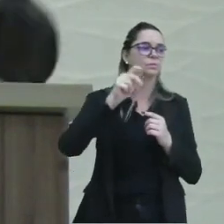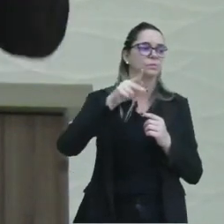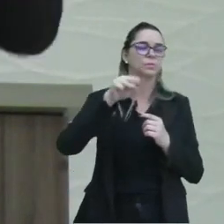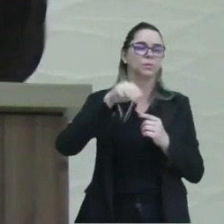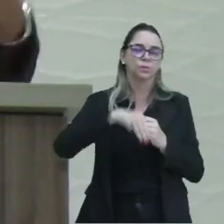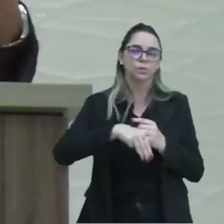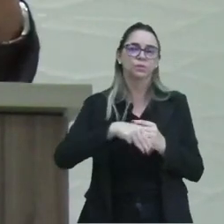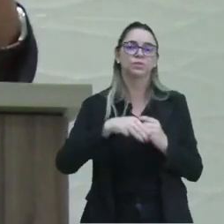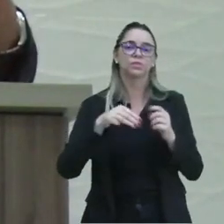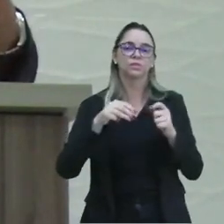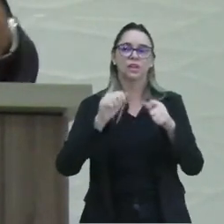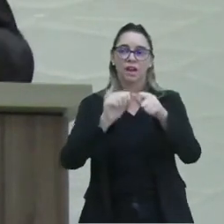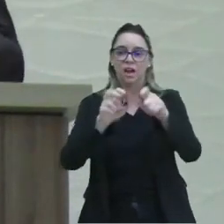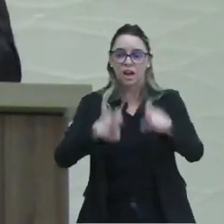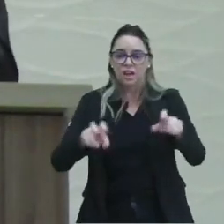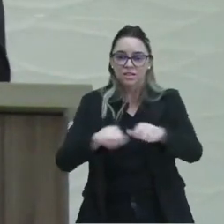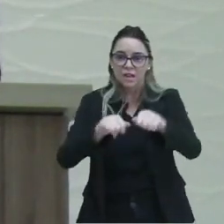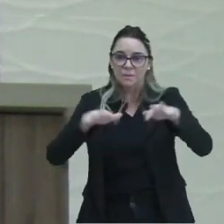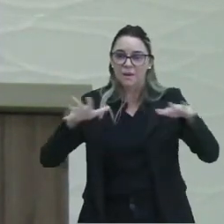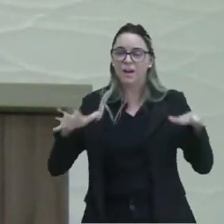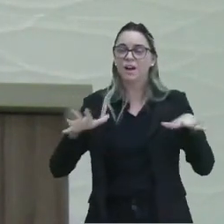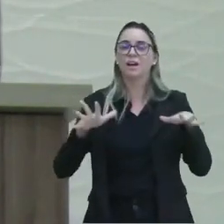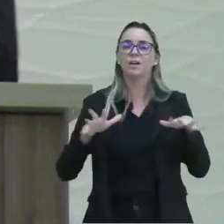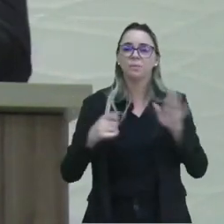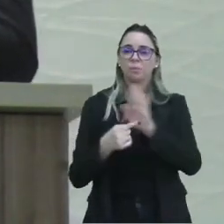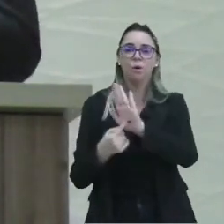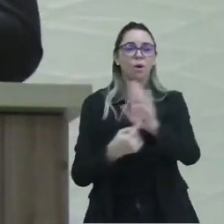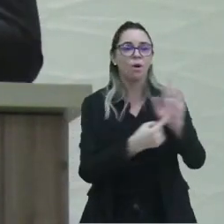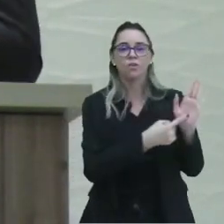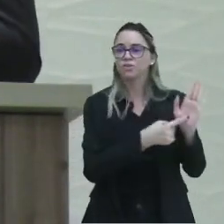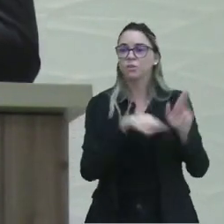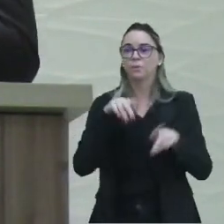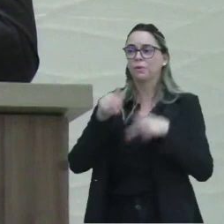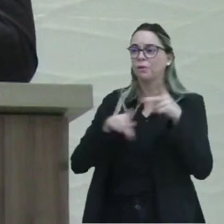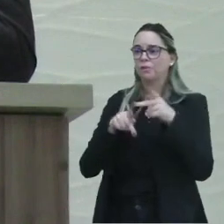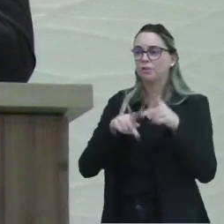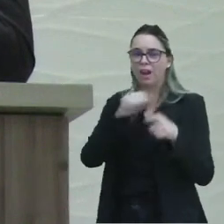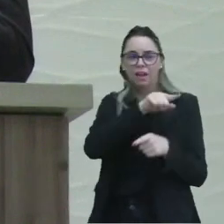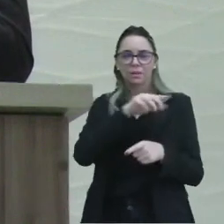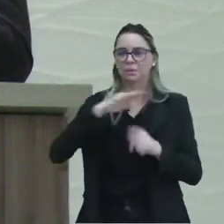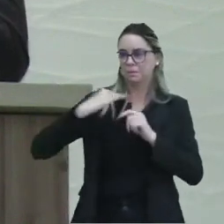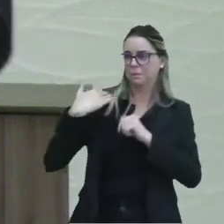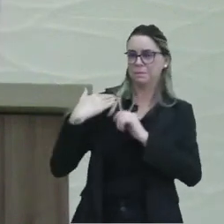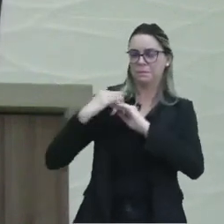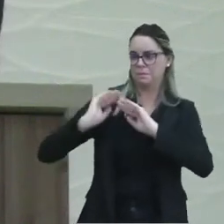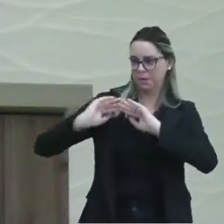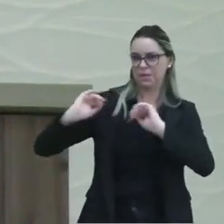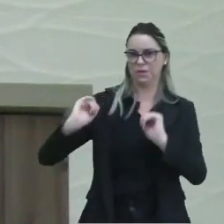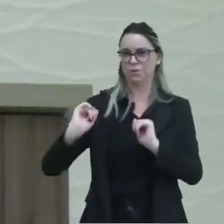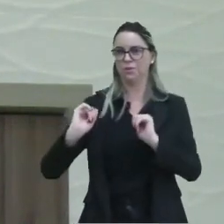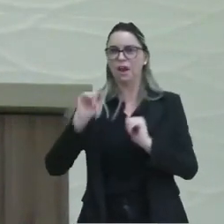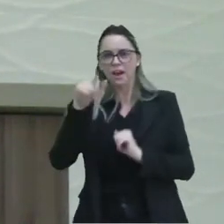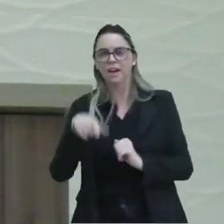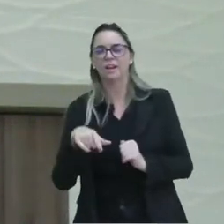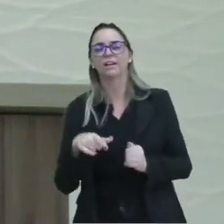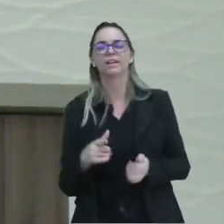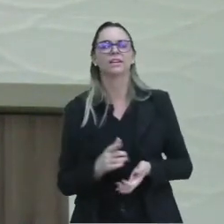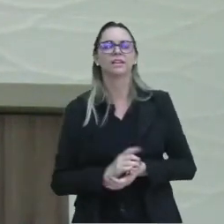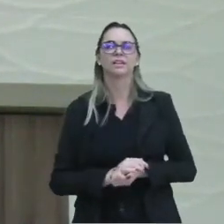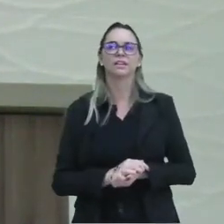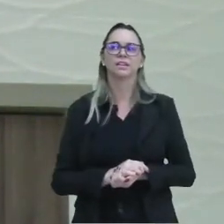Assembleia, mostra ao povo, e agora o que ela nos pediu, Júnior, foi isso. João Medeiros, a gente pede